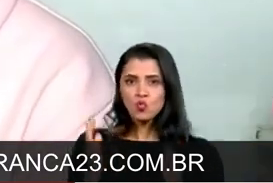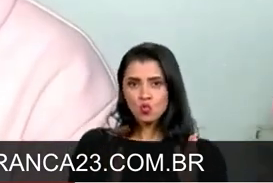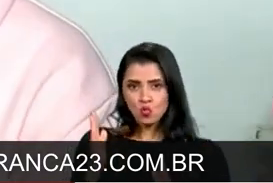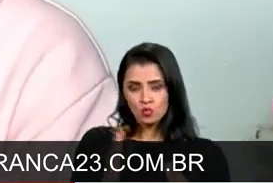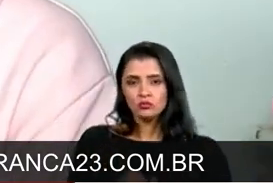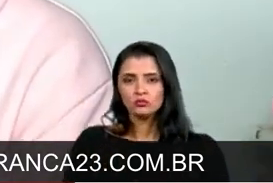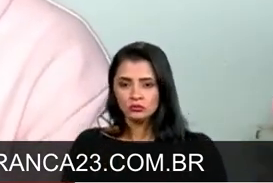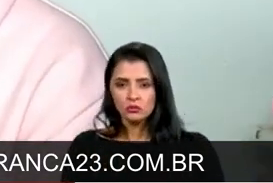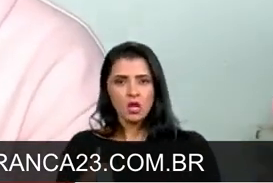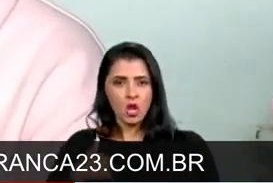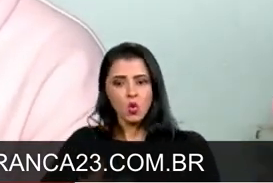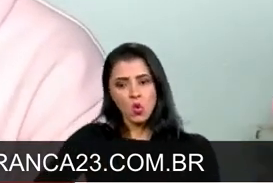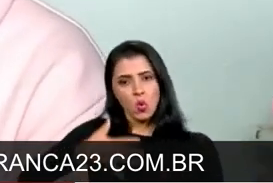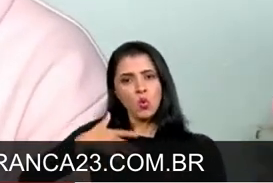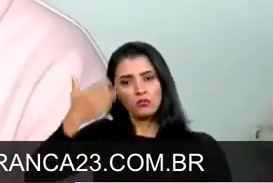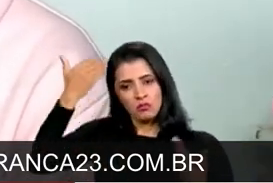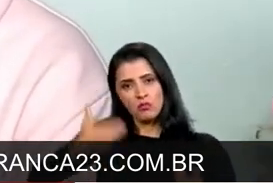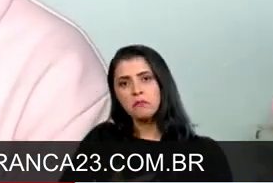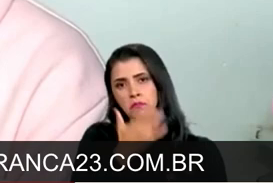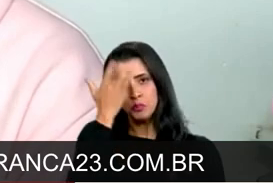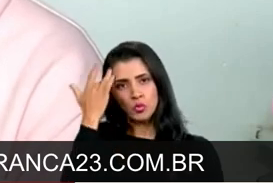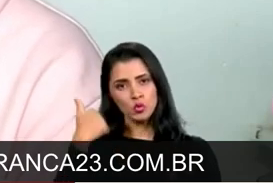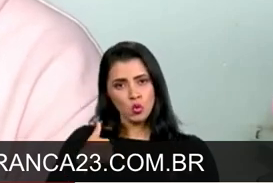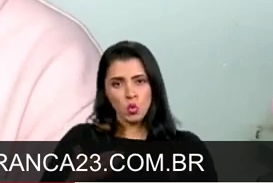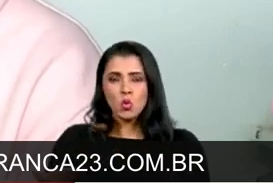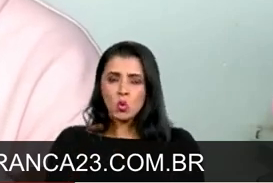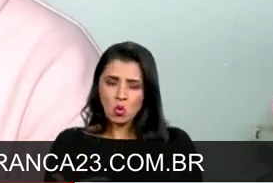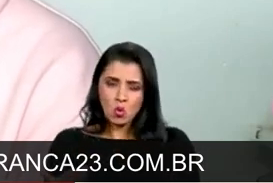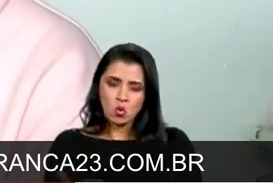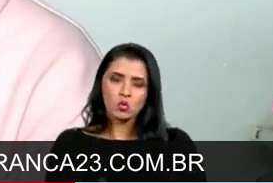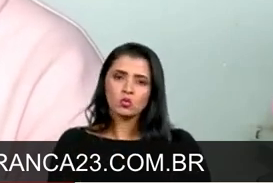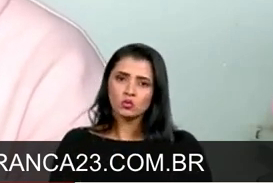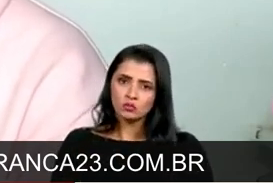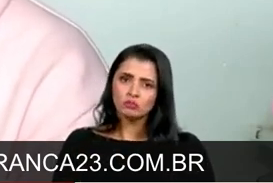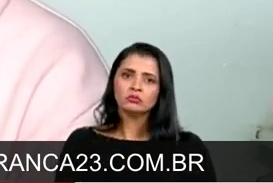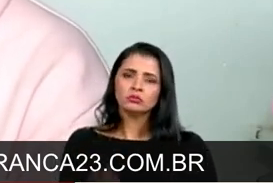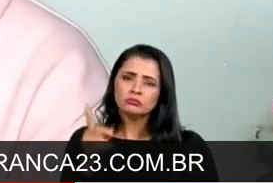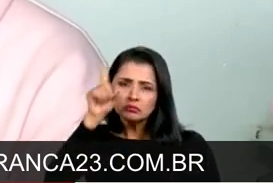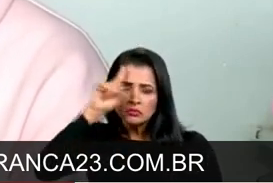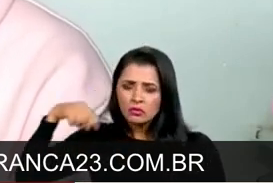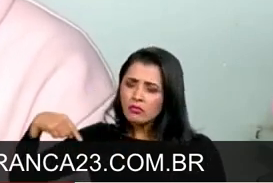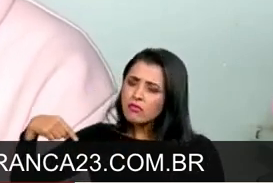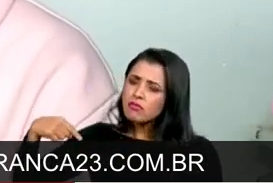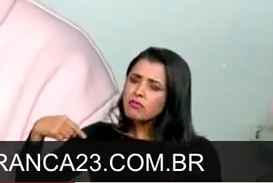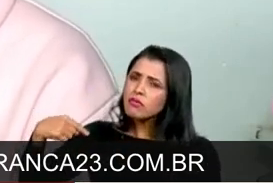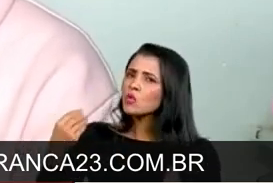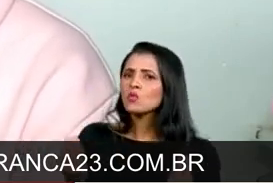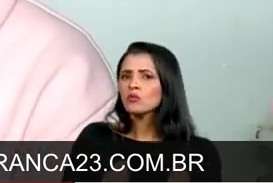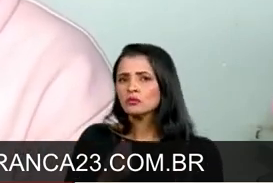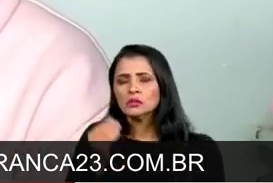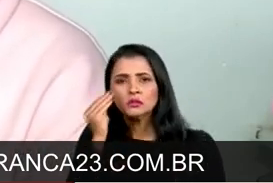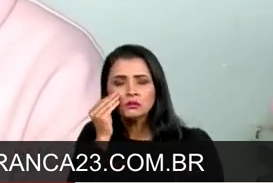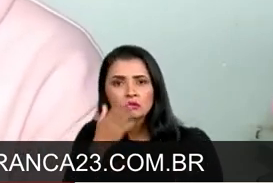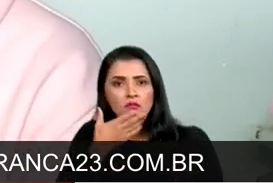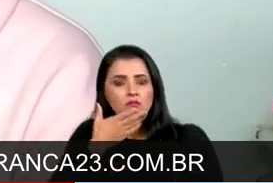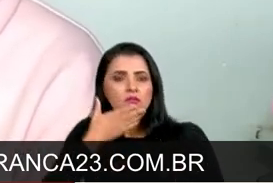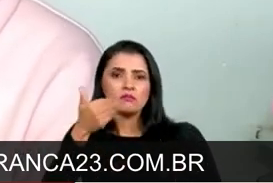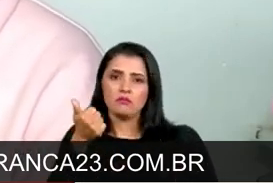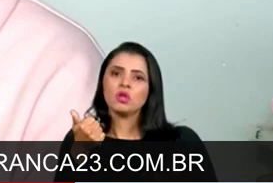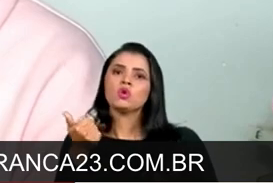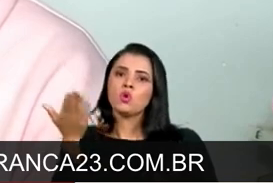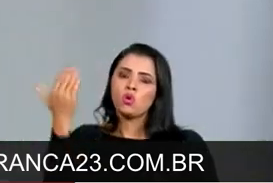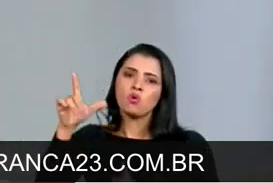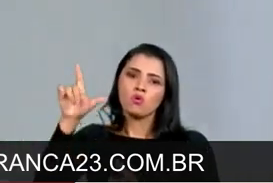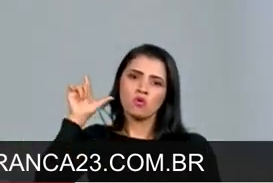me orgulho da pessoa que eu tenho me tornado hoje. E diariamente eu tento me tornar uma pessoa melhor que eu